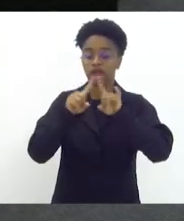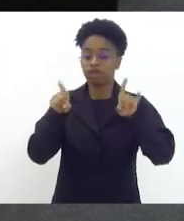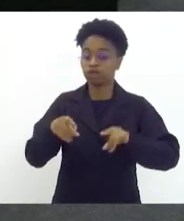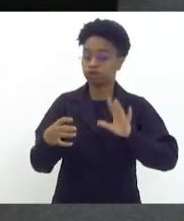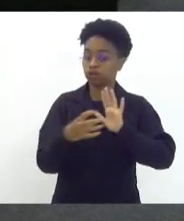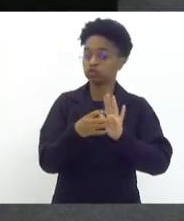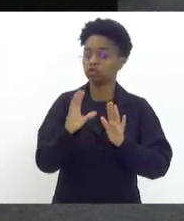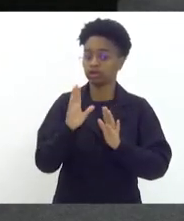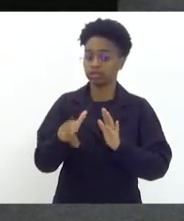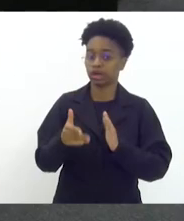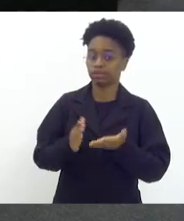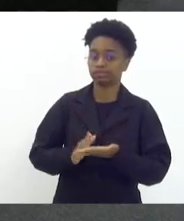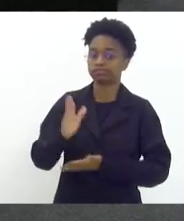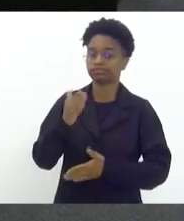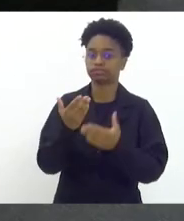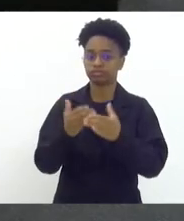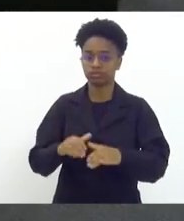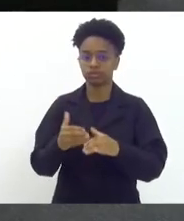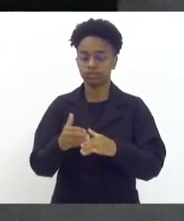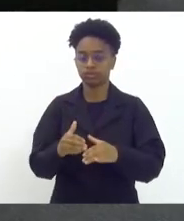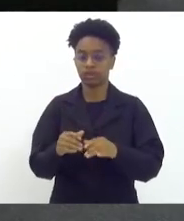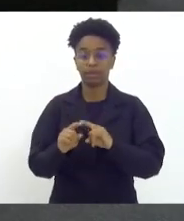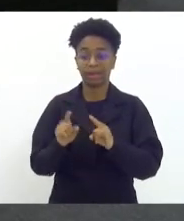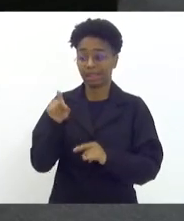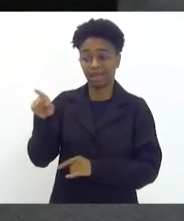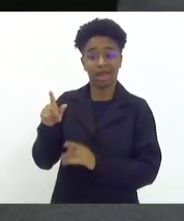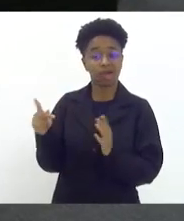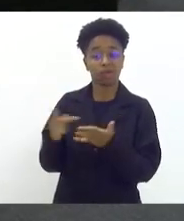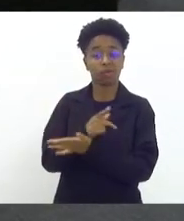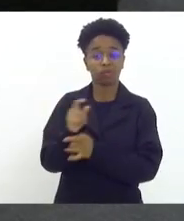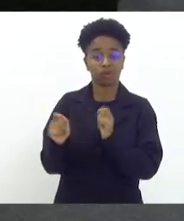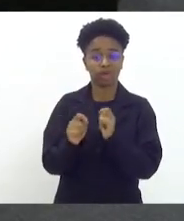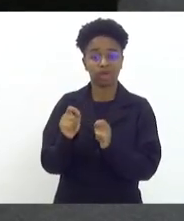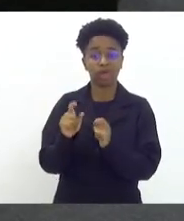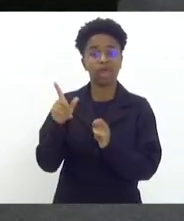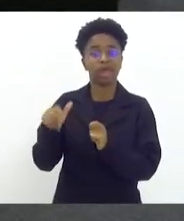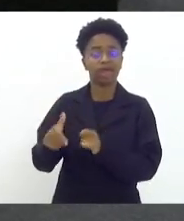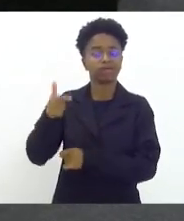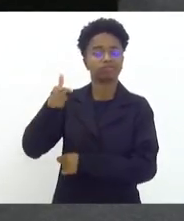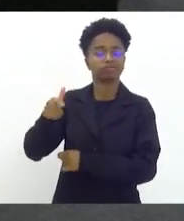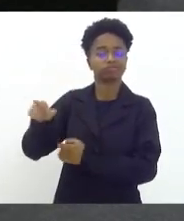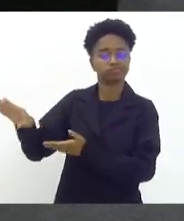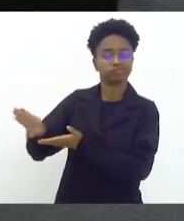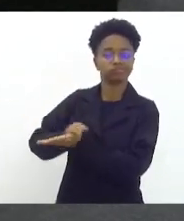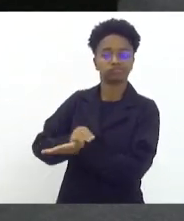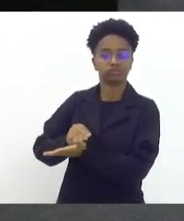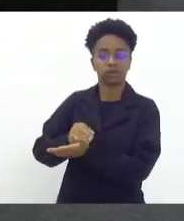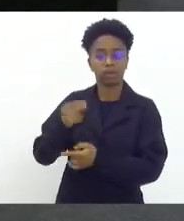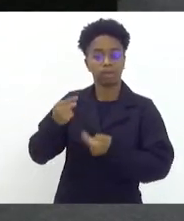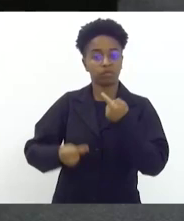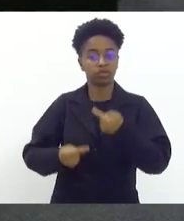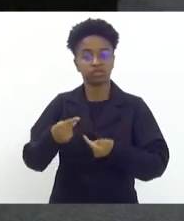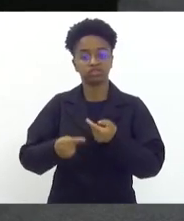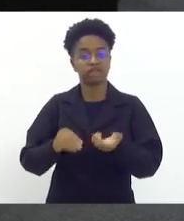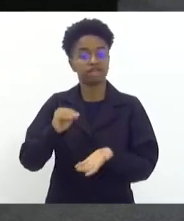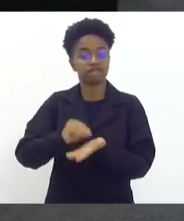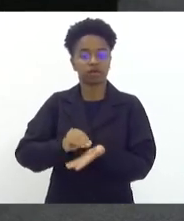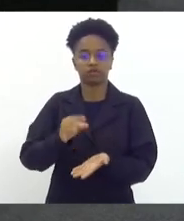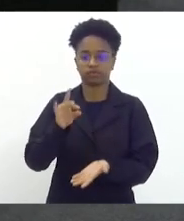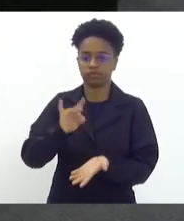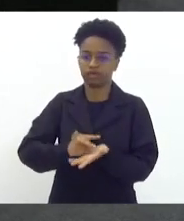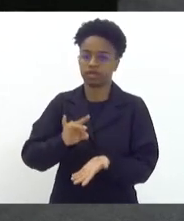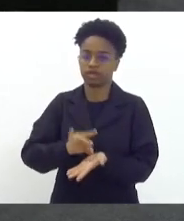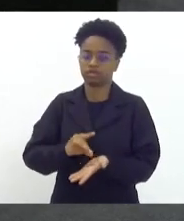concursados o que tá acontecendo lá é a reprodução dessa política desonesta dessa política